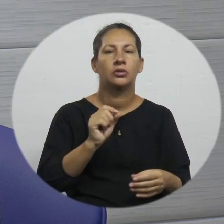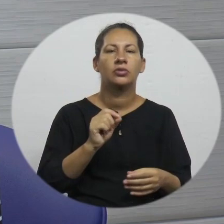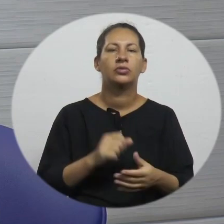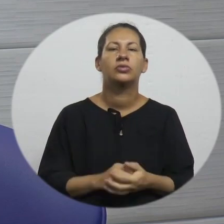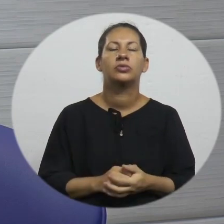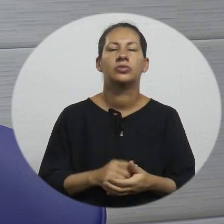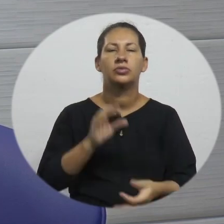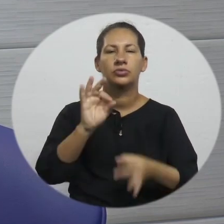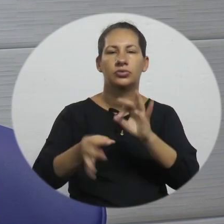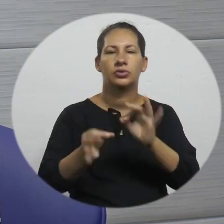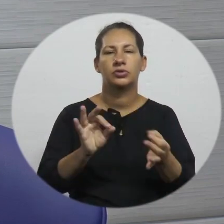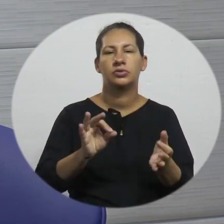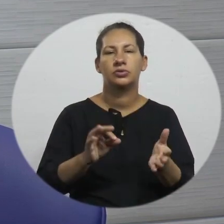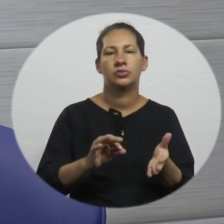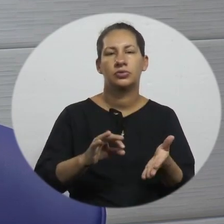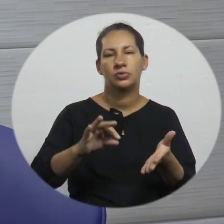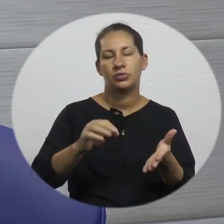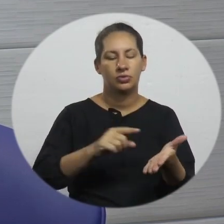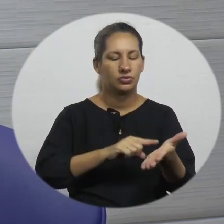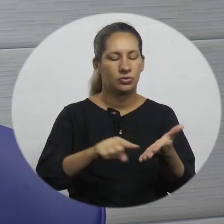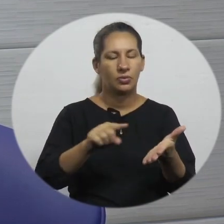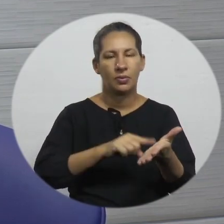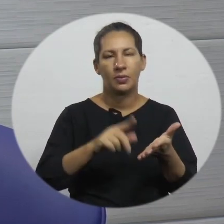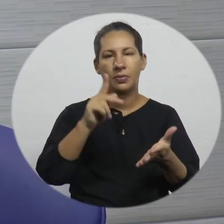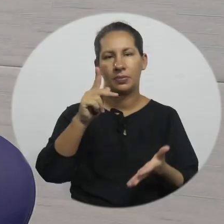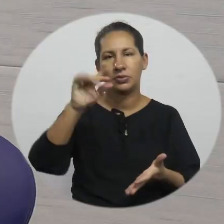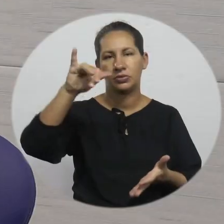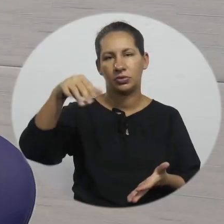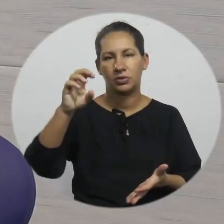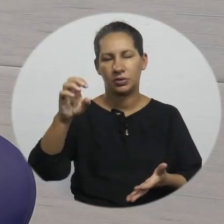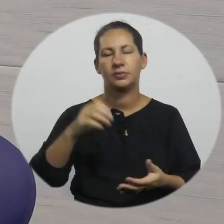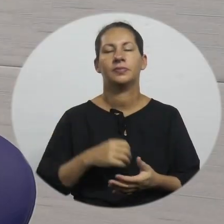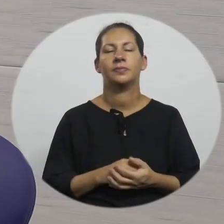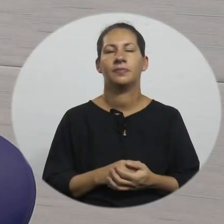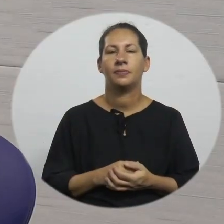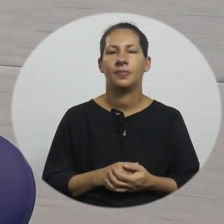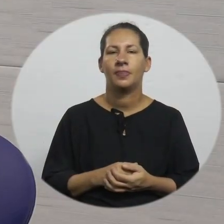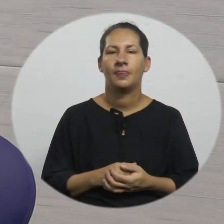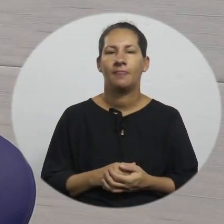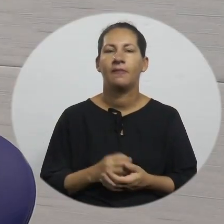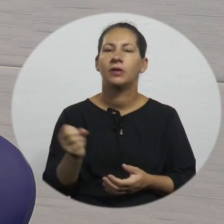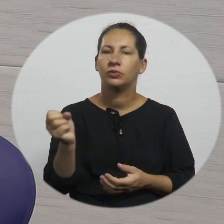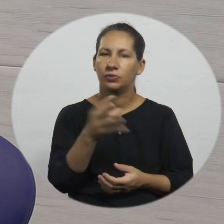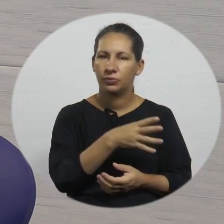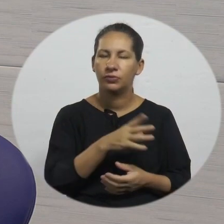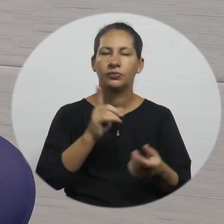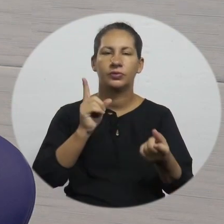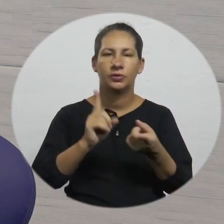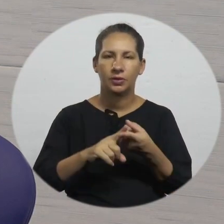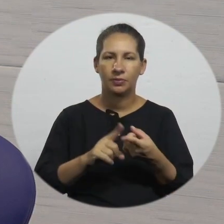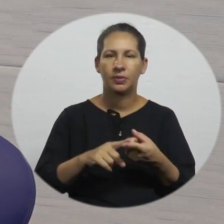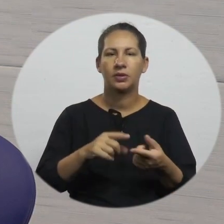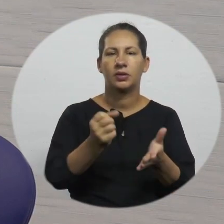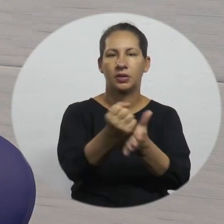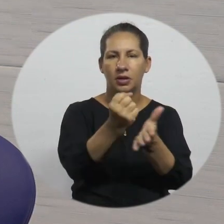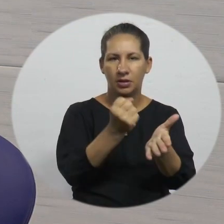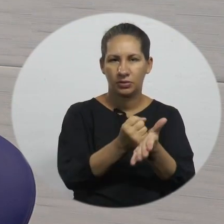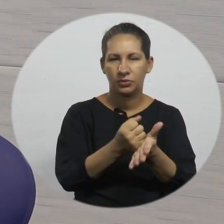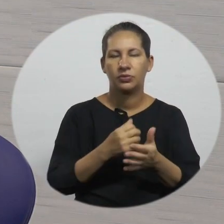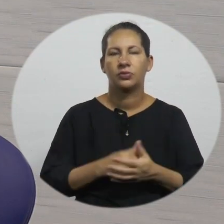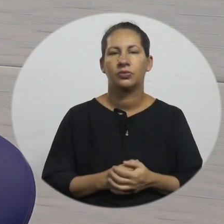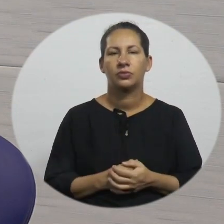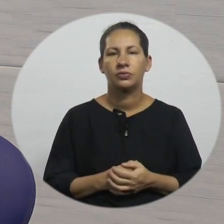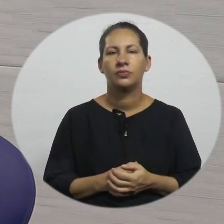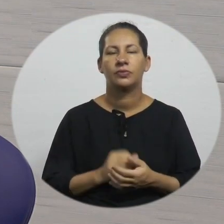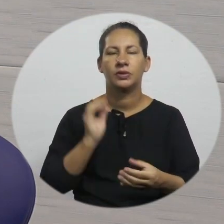do processo judicial eletrônico, o PJE. Exatamente, é algo que é inovador também. Os cartórios ainda